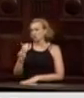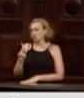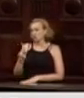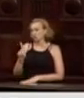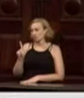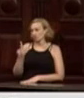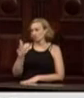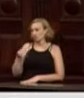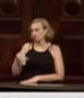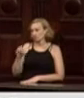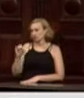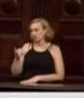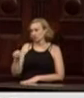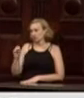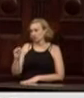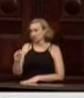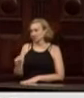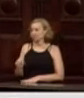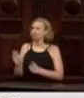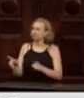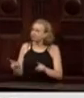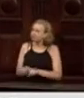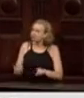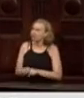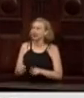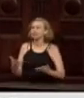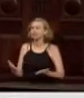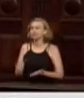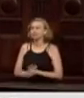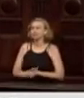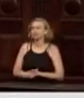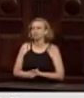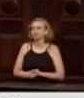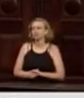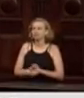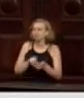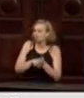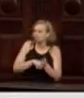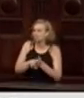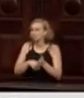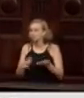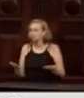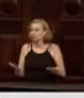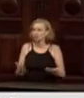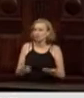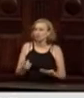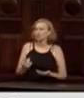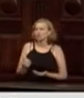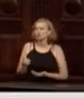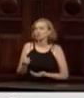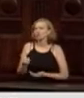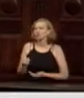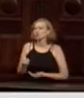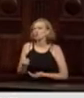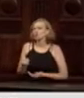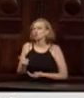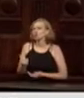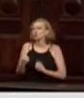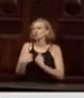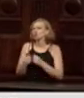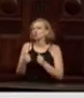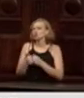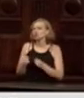Será que também esses esquemas não fizeram com que o valor da passagem nos ônibus intermunicipais